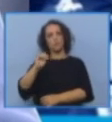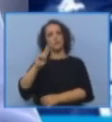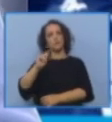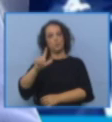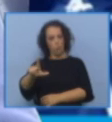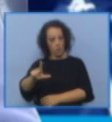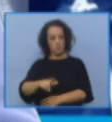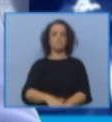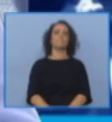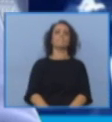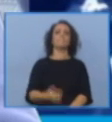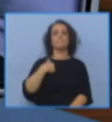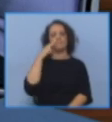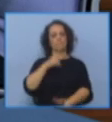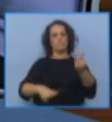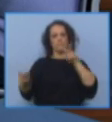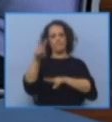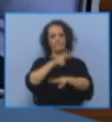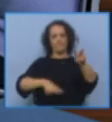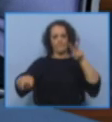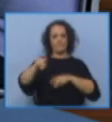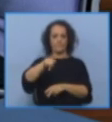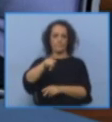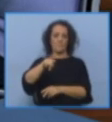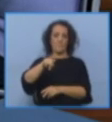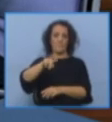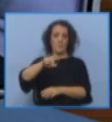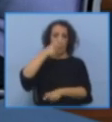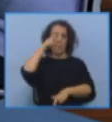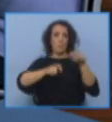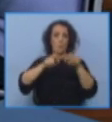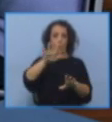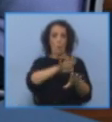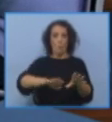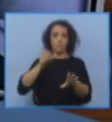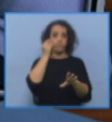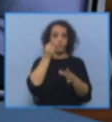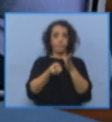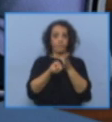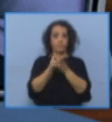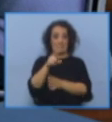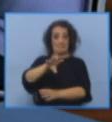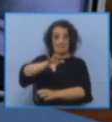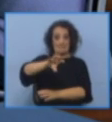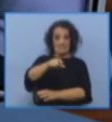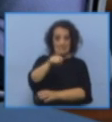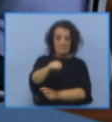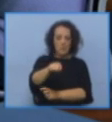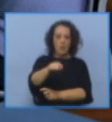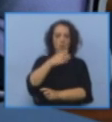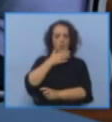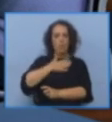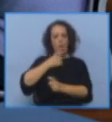a situação em que se encontrava aquele povo autóctone e pareceu-me que era uma